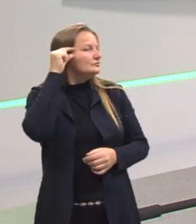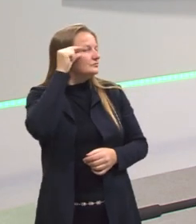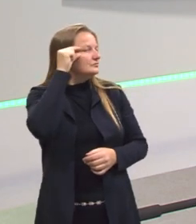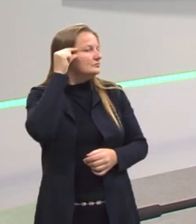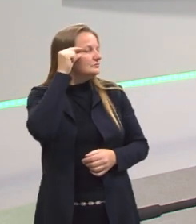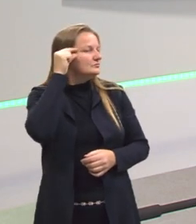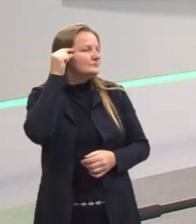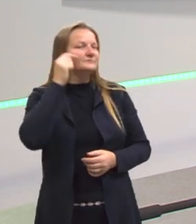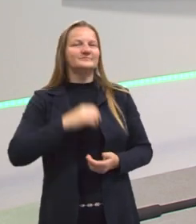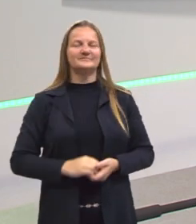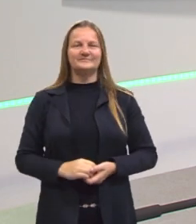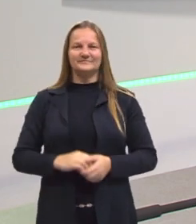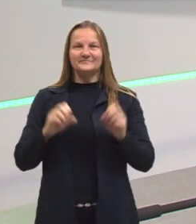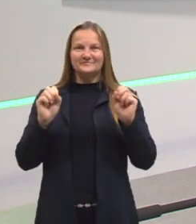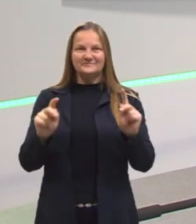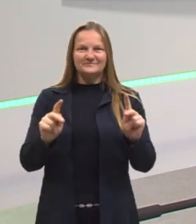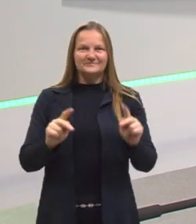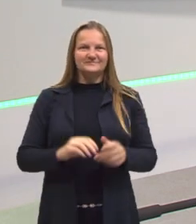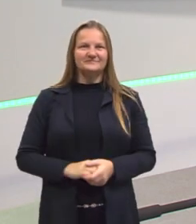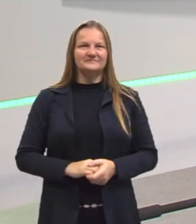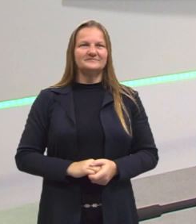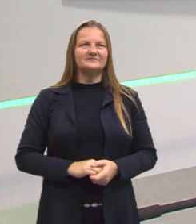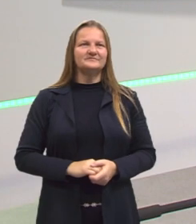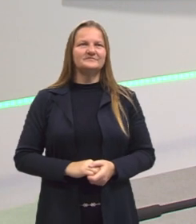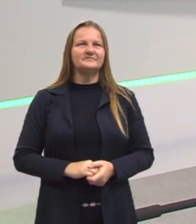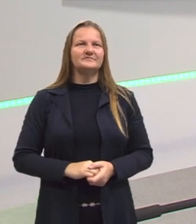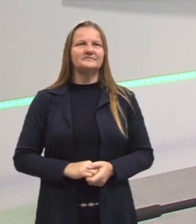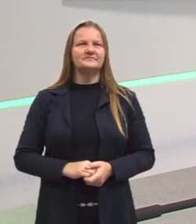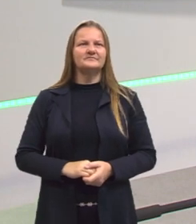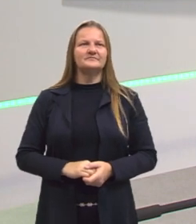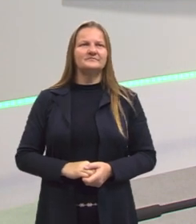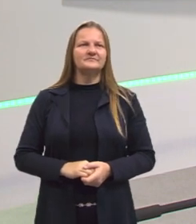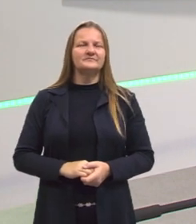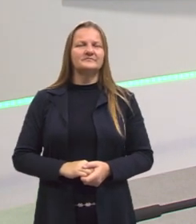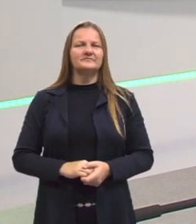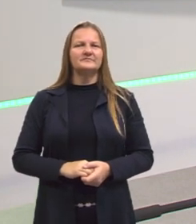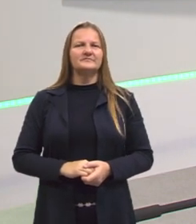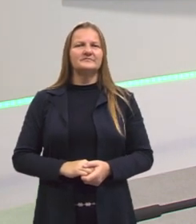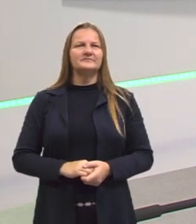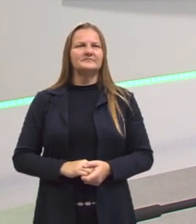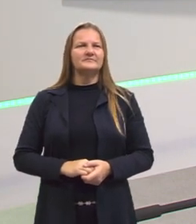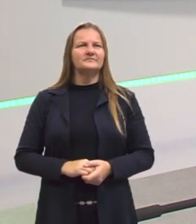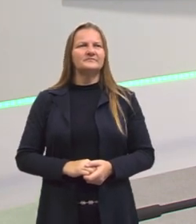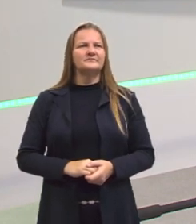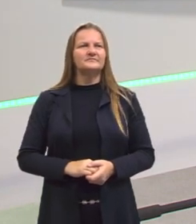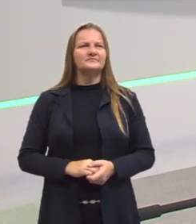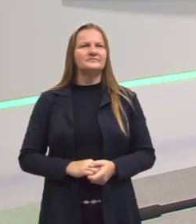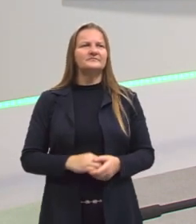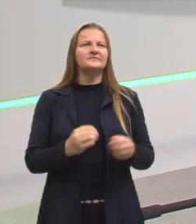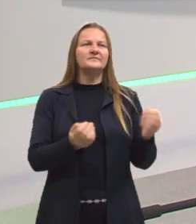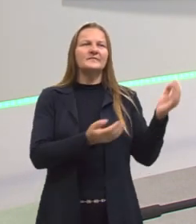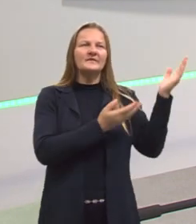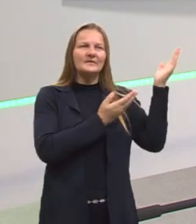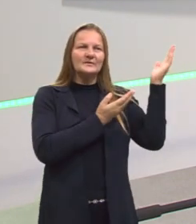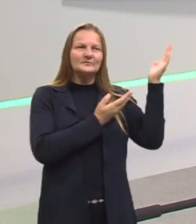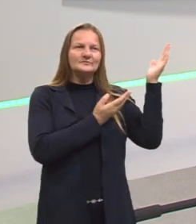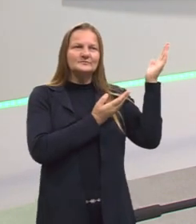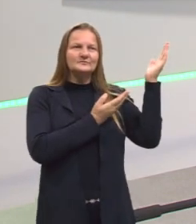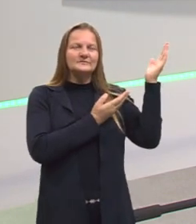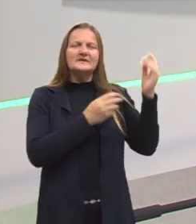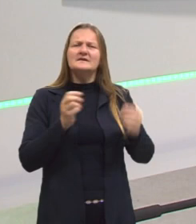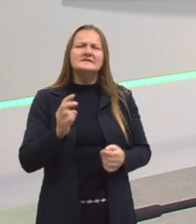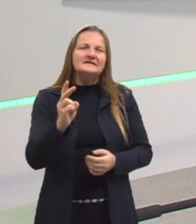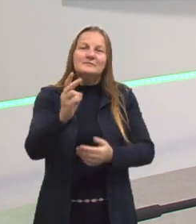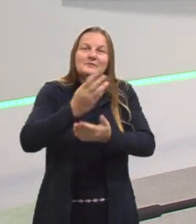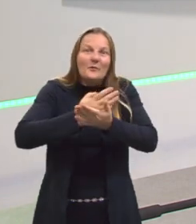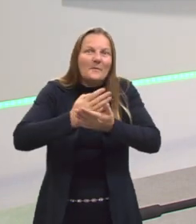largas certo Professor gurizada Então esse que eu escrevi isso é eu olha aqui ó todo início de aula